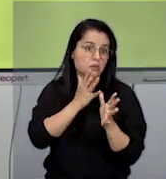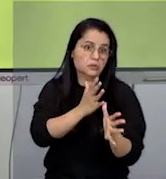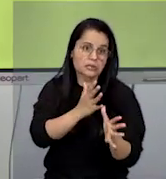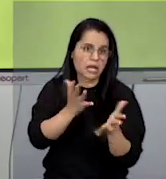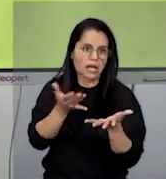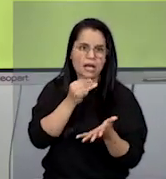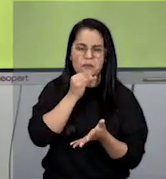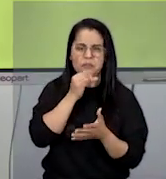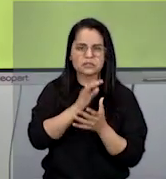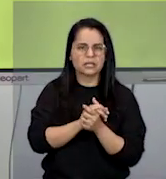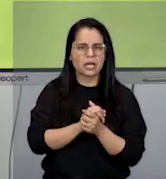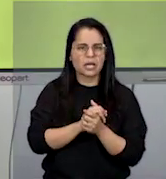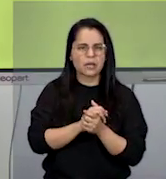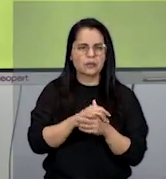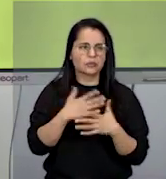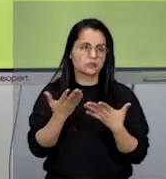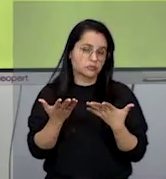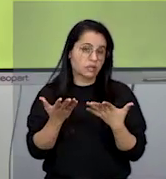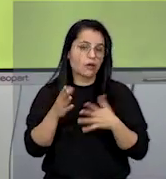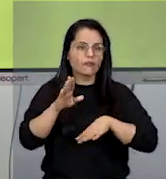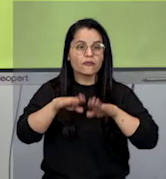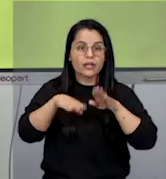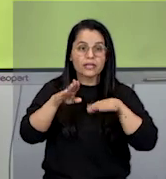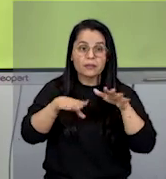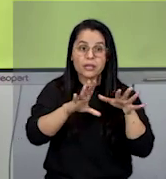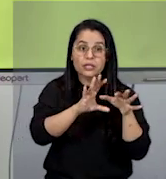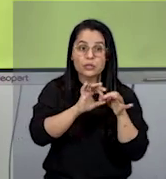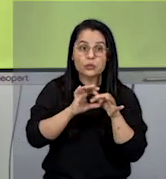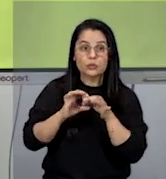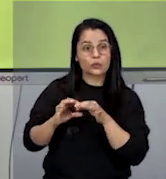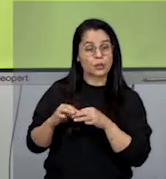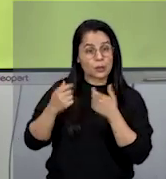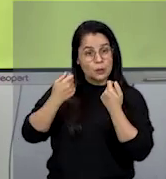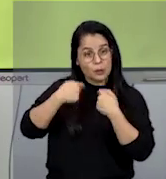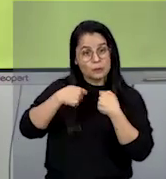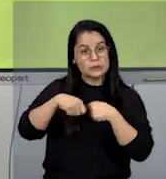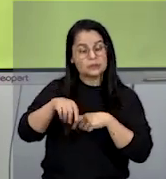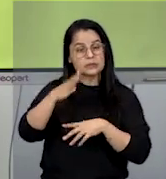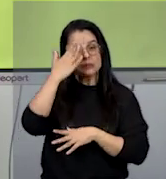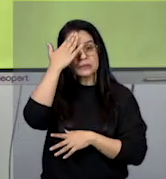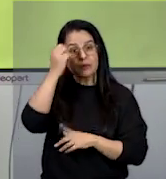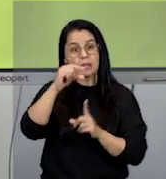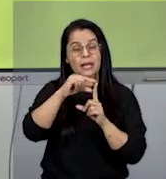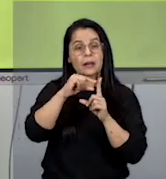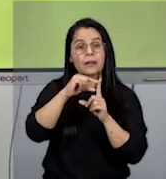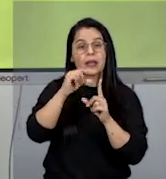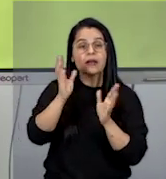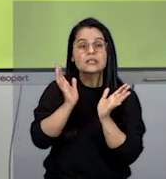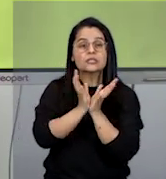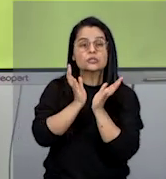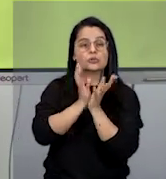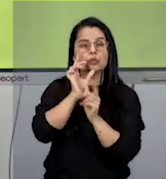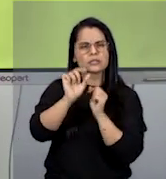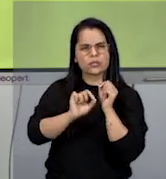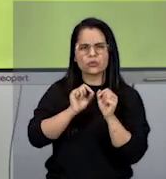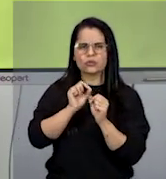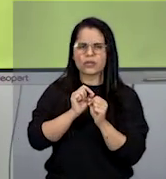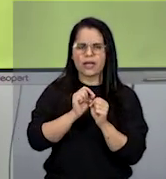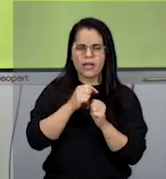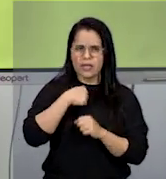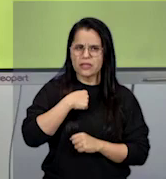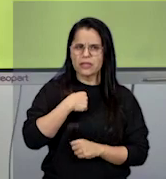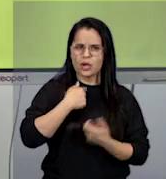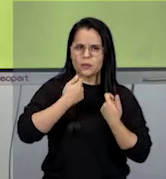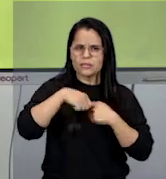denunciadas, né? Muitas cabeças rolaram. Então essa a gente tem que saber que a palavra está numa situação e eu tenho